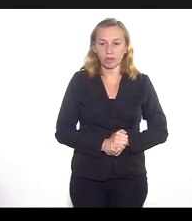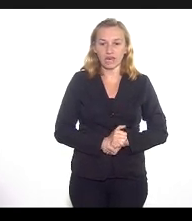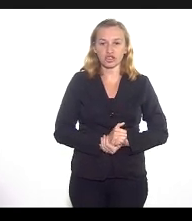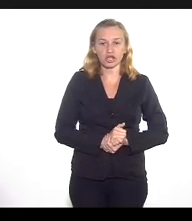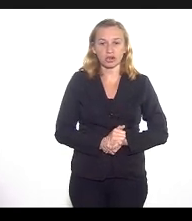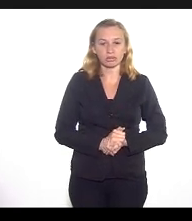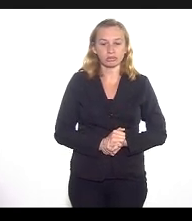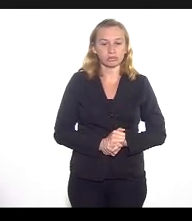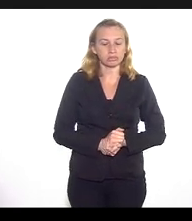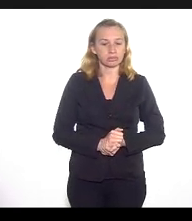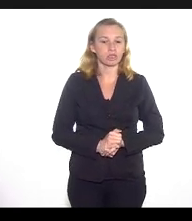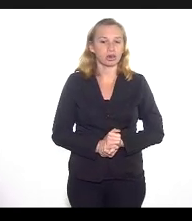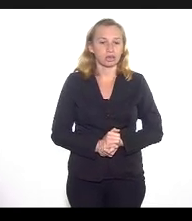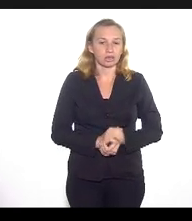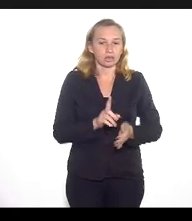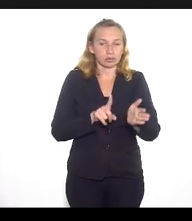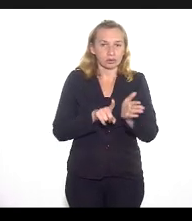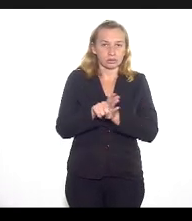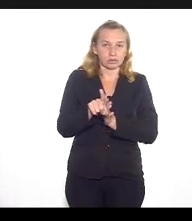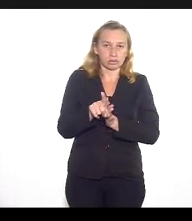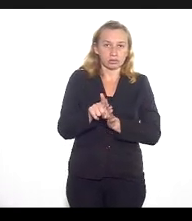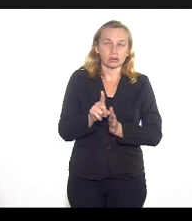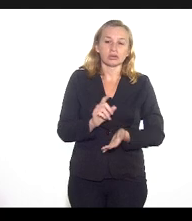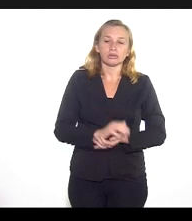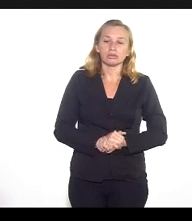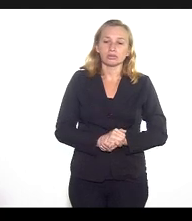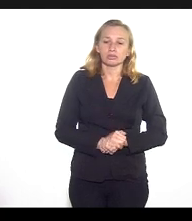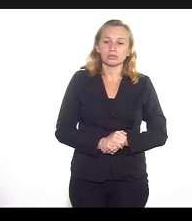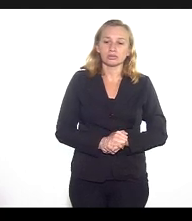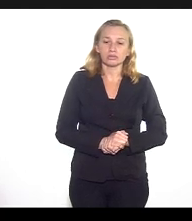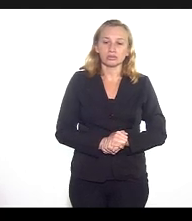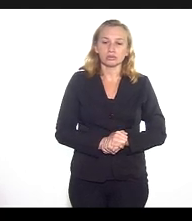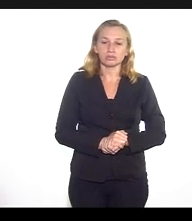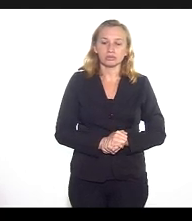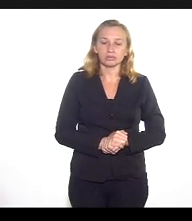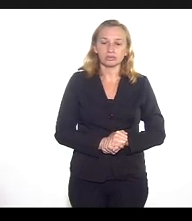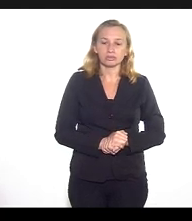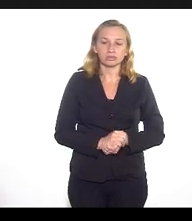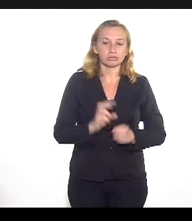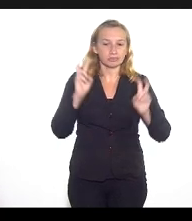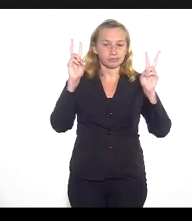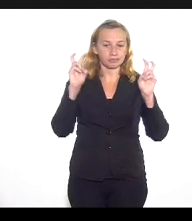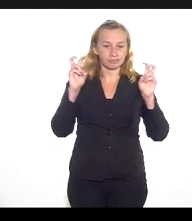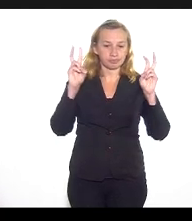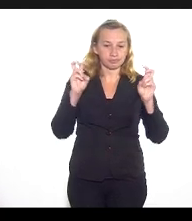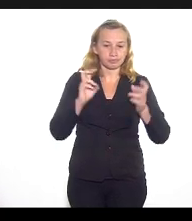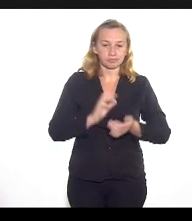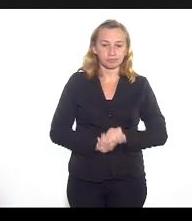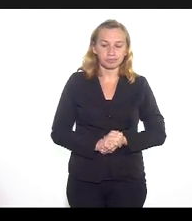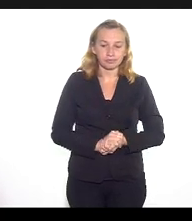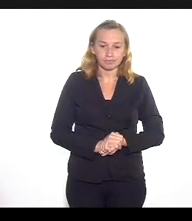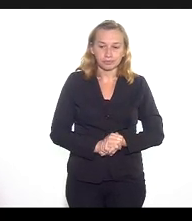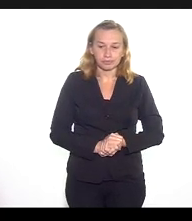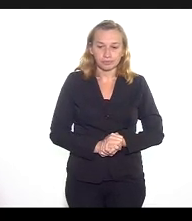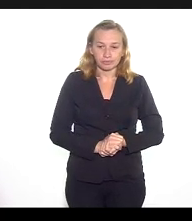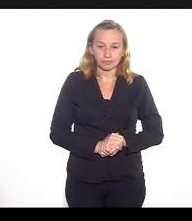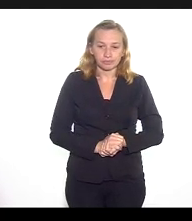Eu queria fazer uma pergunta, mas foi suplementada aqui pela uma questão levantada